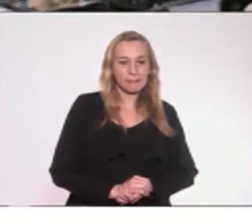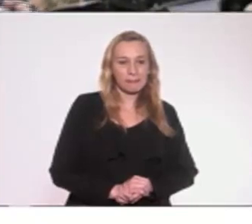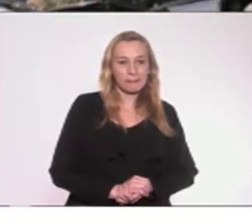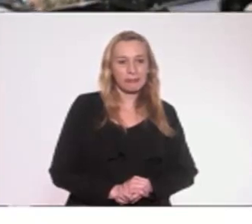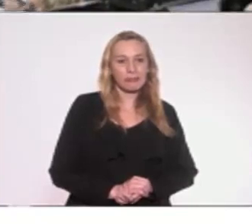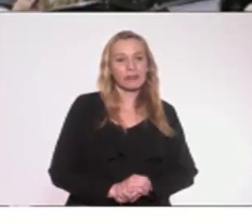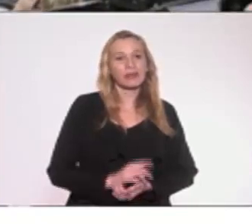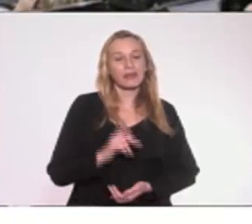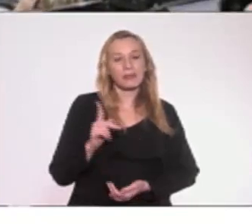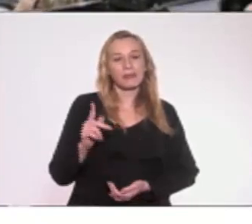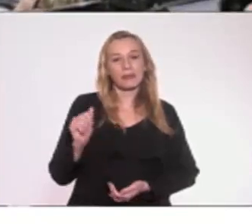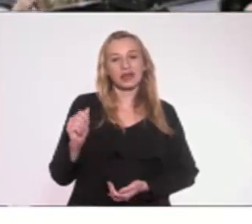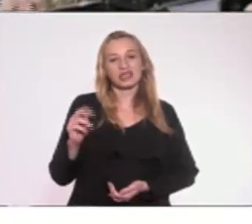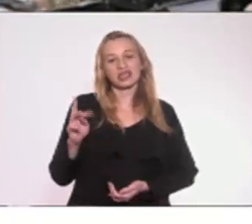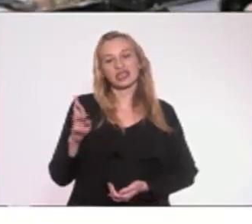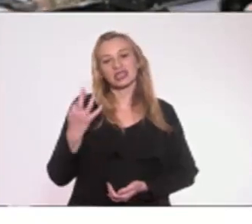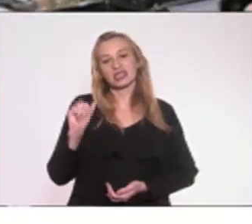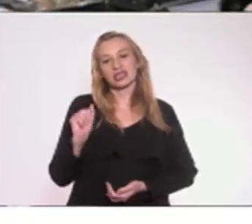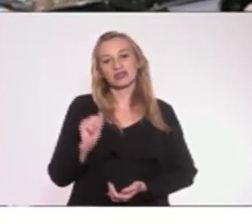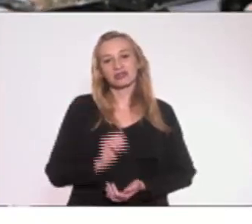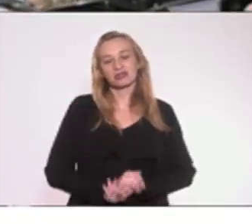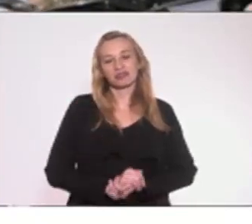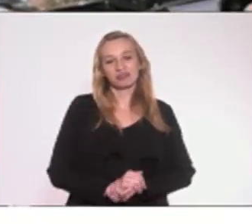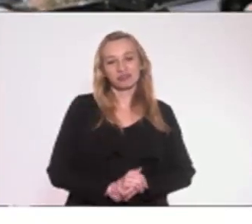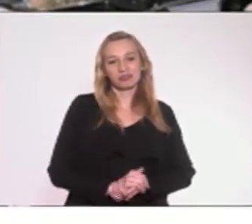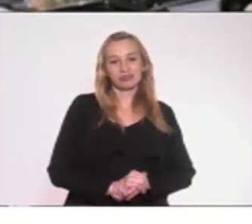Patrícia Alemani.